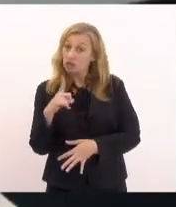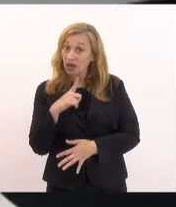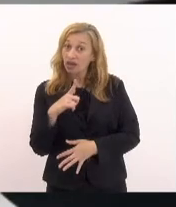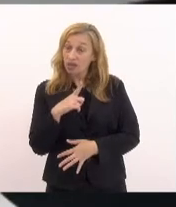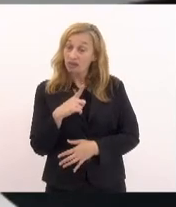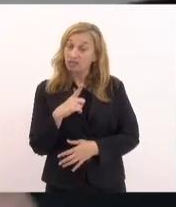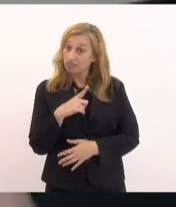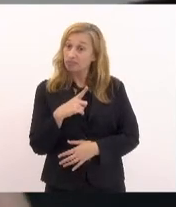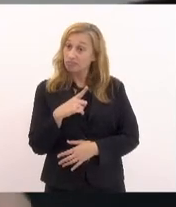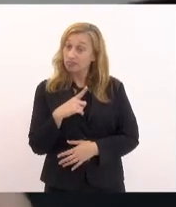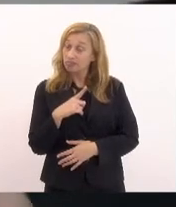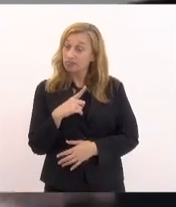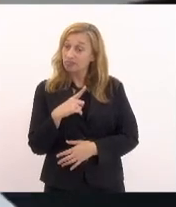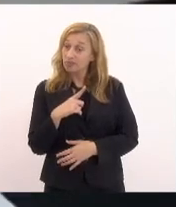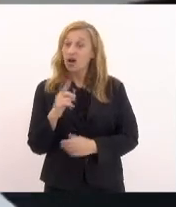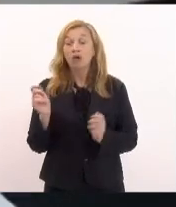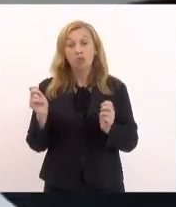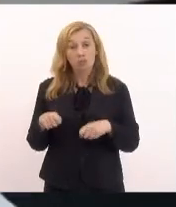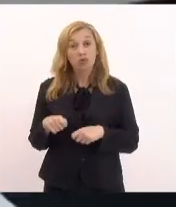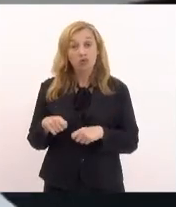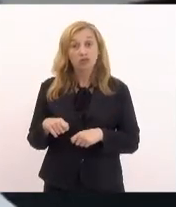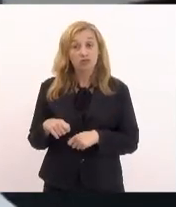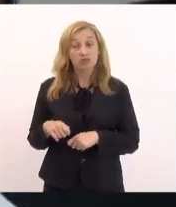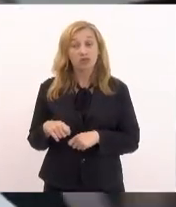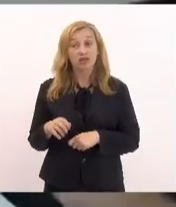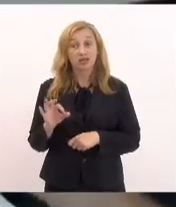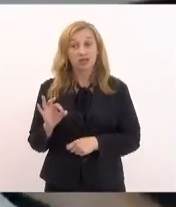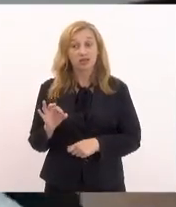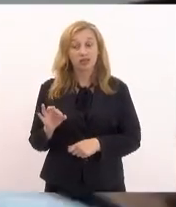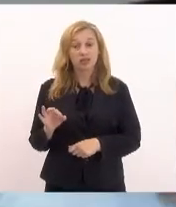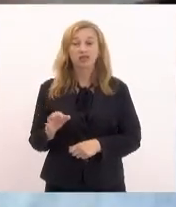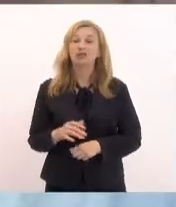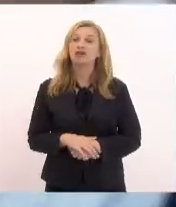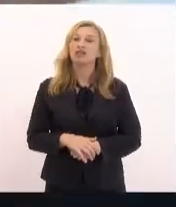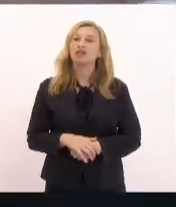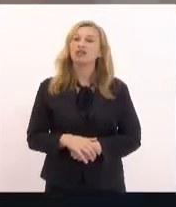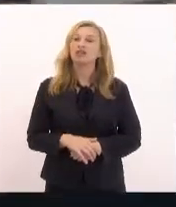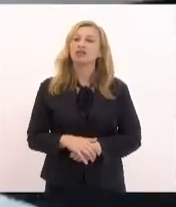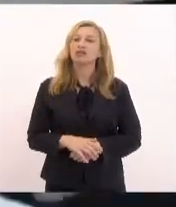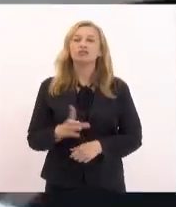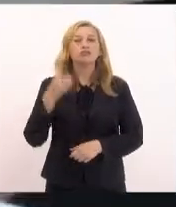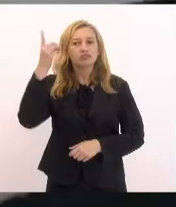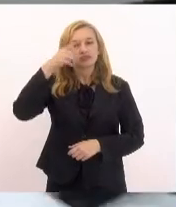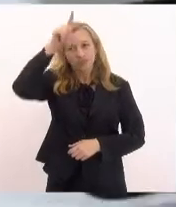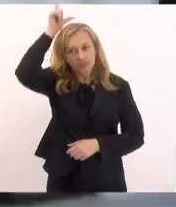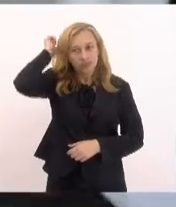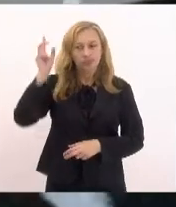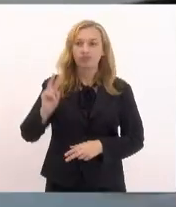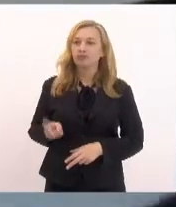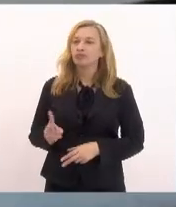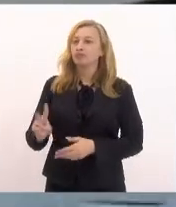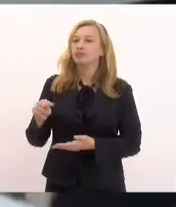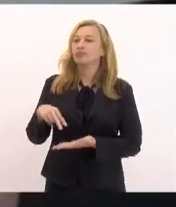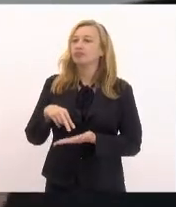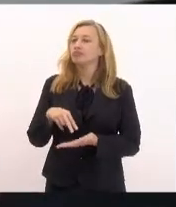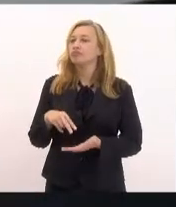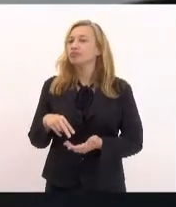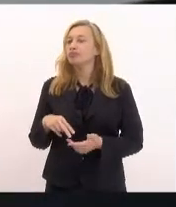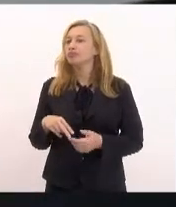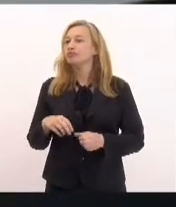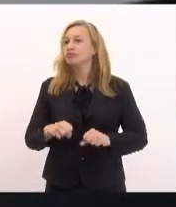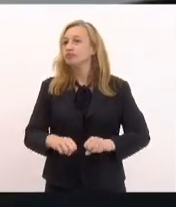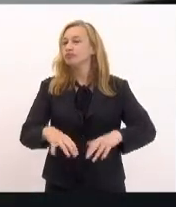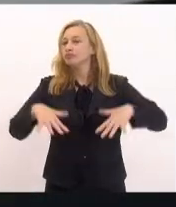né, viáveis, inclusive sem vedação, e Luiz Paulo está na tribuna ainda, sem